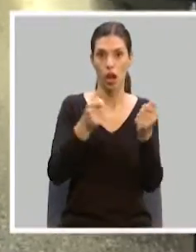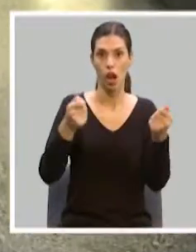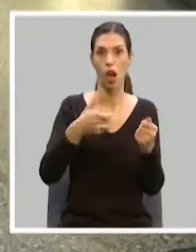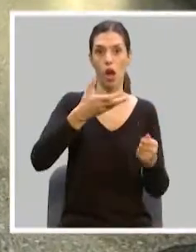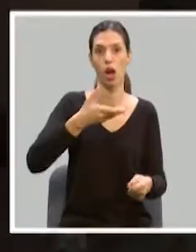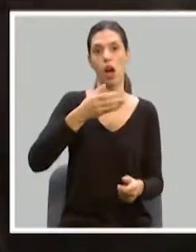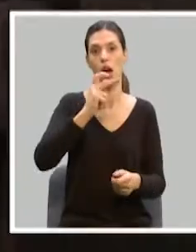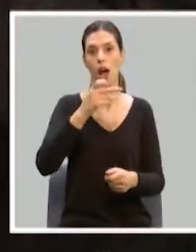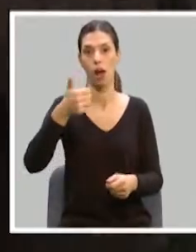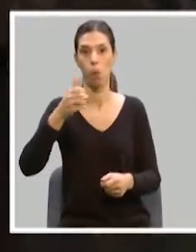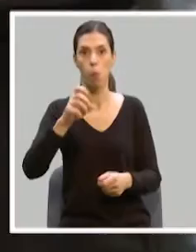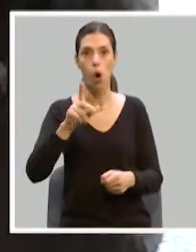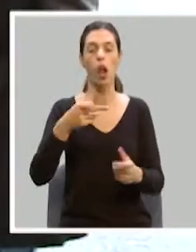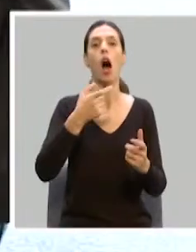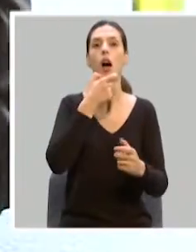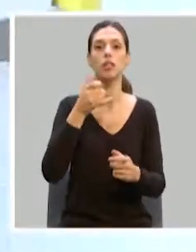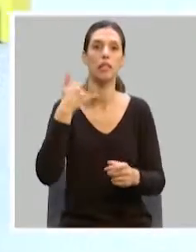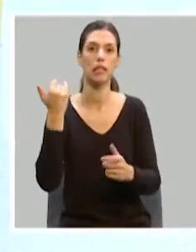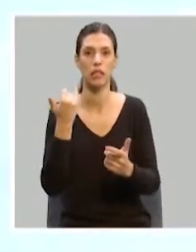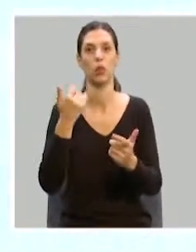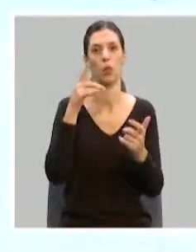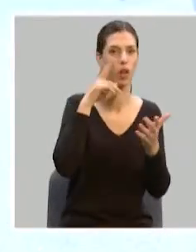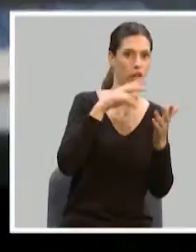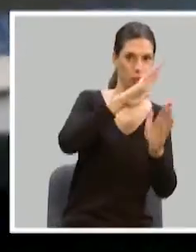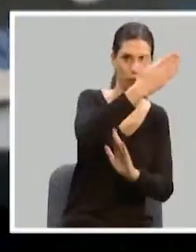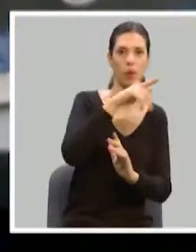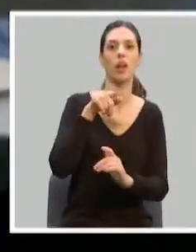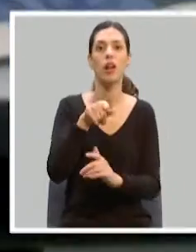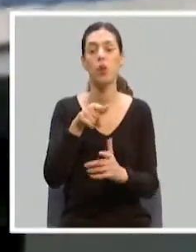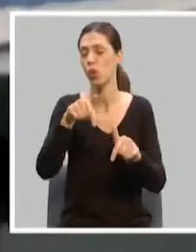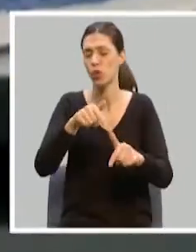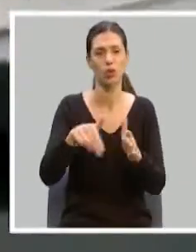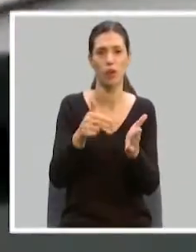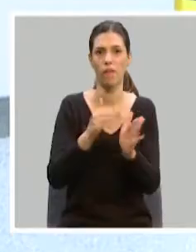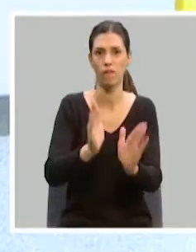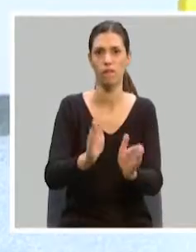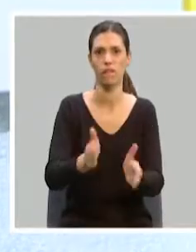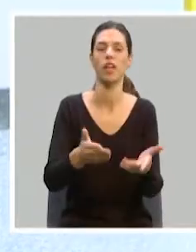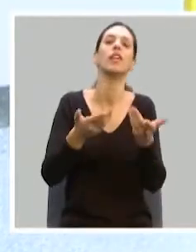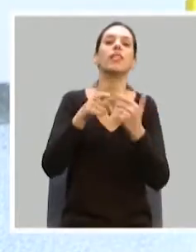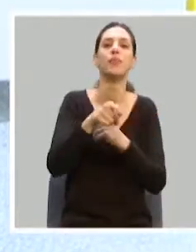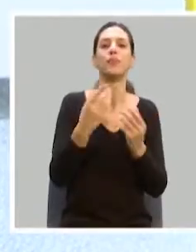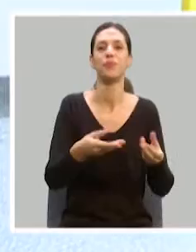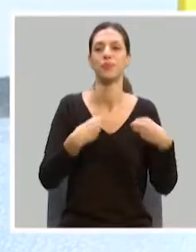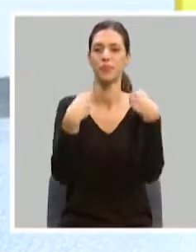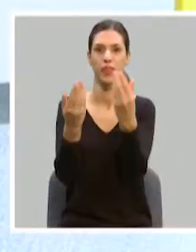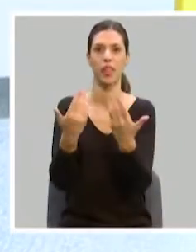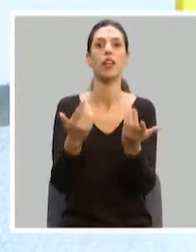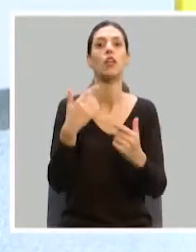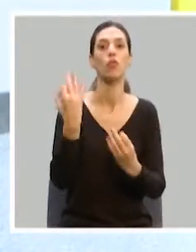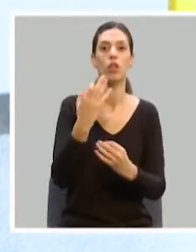depois de o tio terminar a leitura hoje não teve ficar à espera fizemos questão de dar o jornal para ele foi olhar a vontade